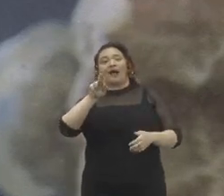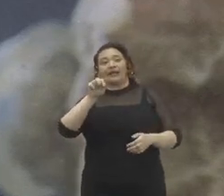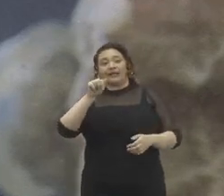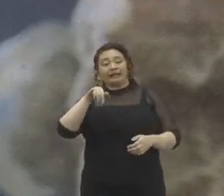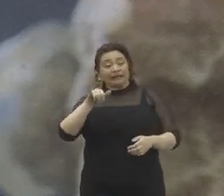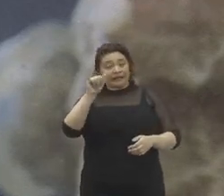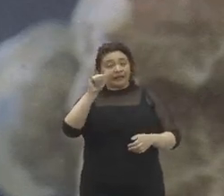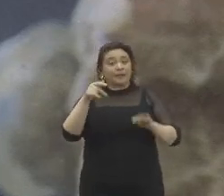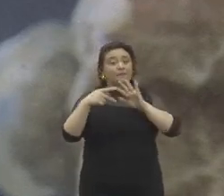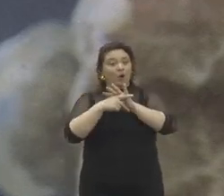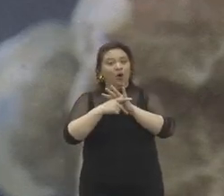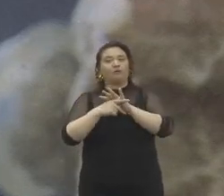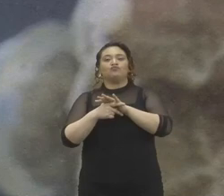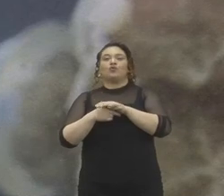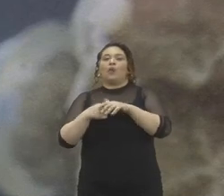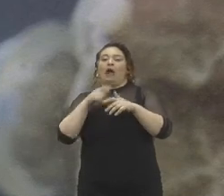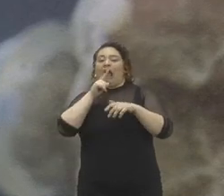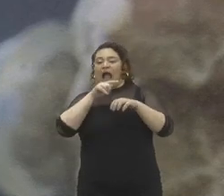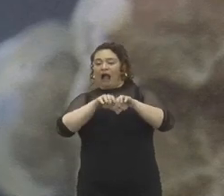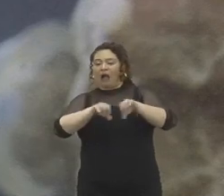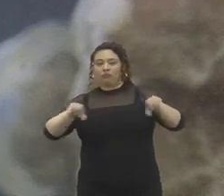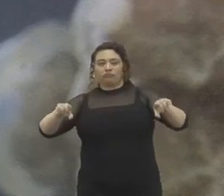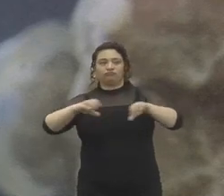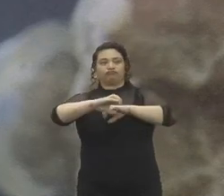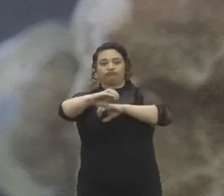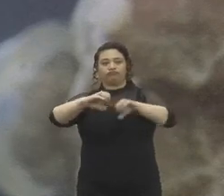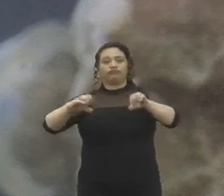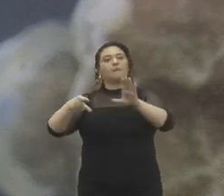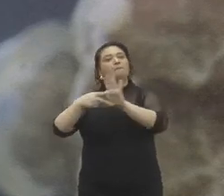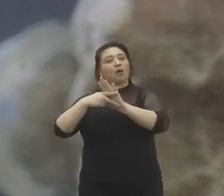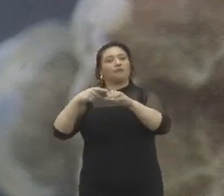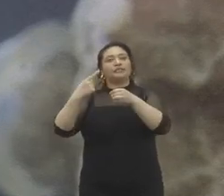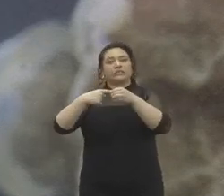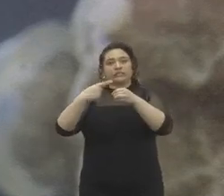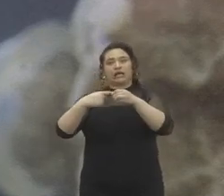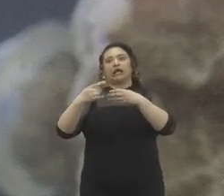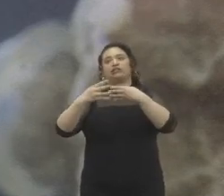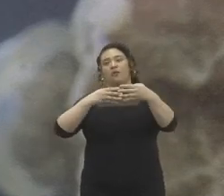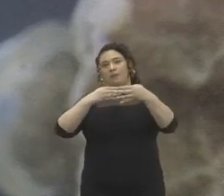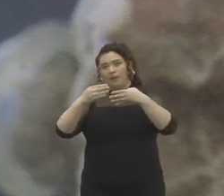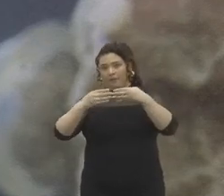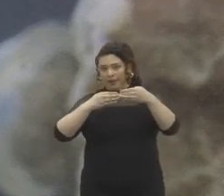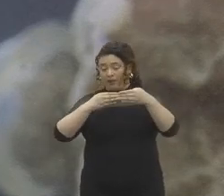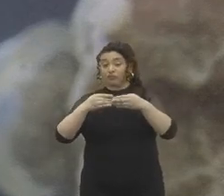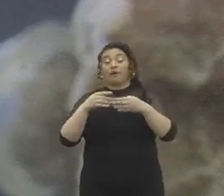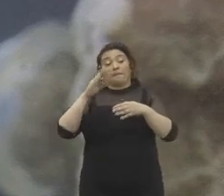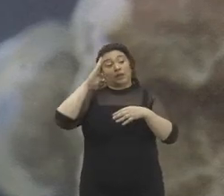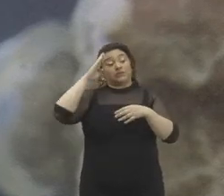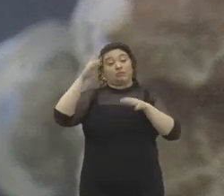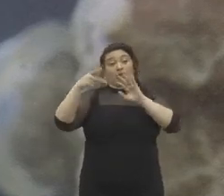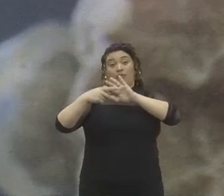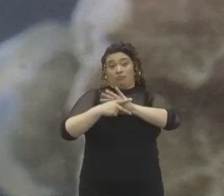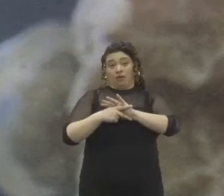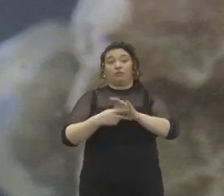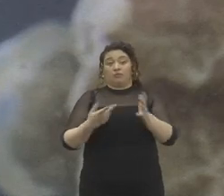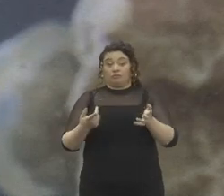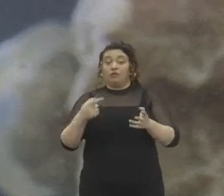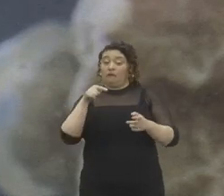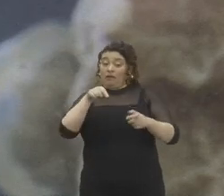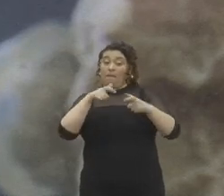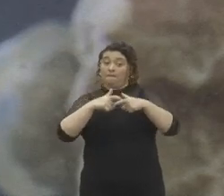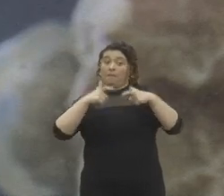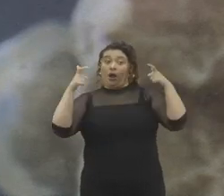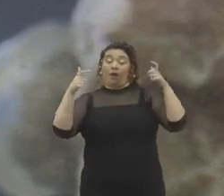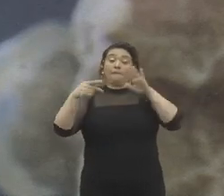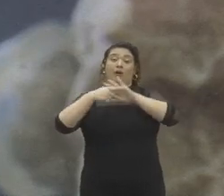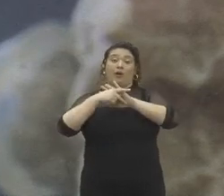100% né da do consumo de Ribeirão Preto outras cidades também mas Ribeirão Preto é é uma das maiores que